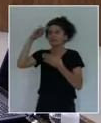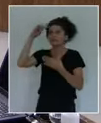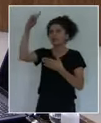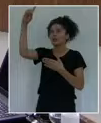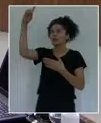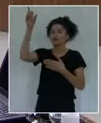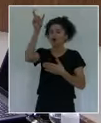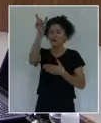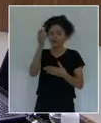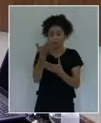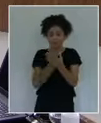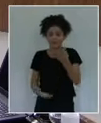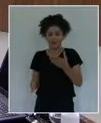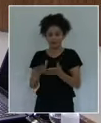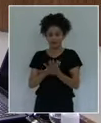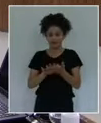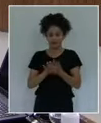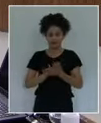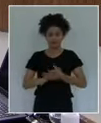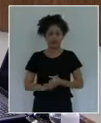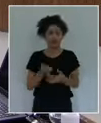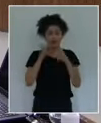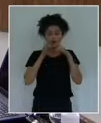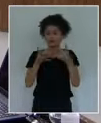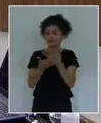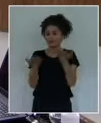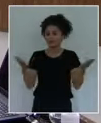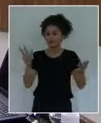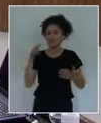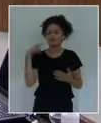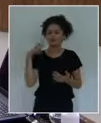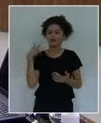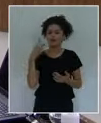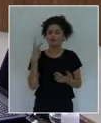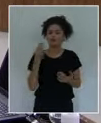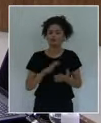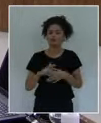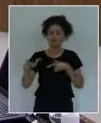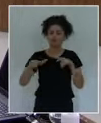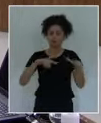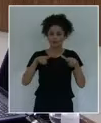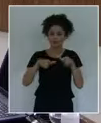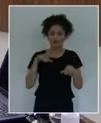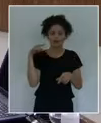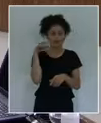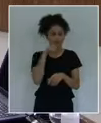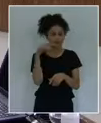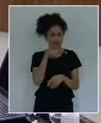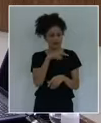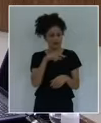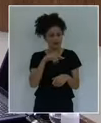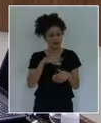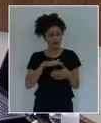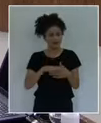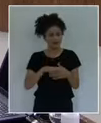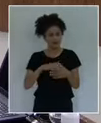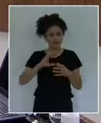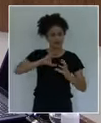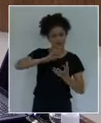Só deixar os vereadores cientes que esse trabalho que está sendo feito de reabilitação, ele vai ser